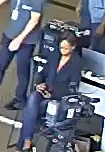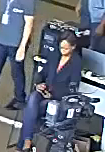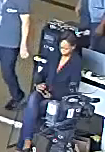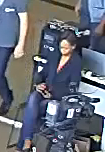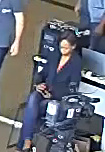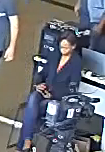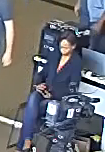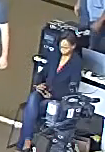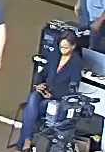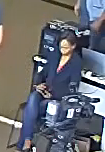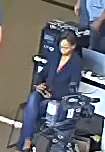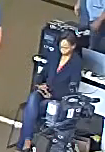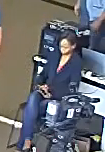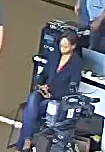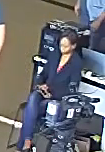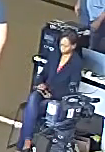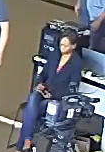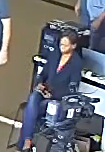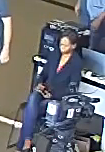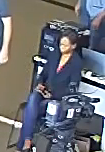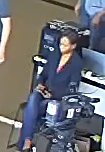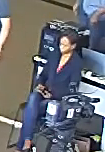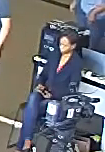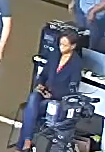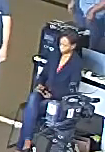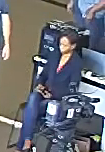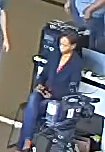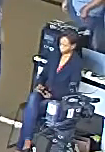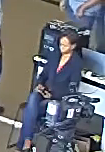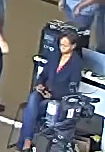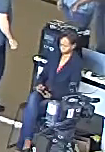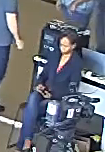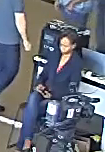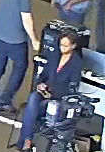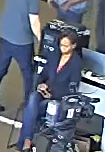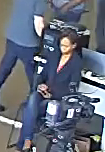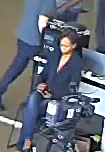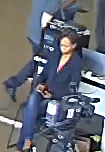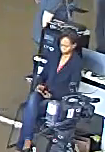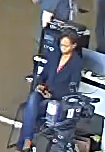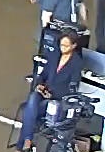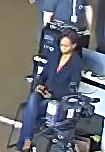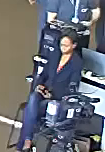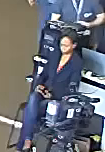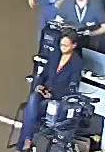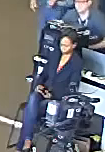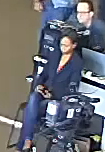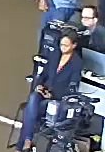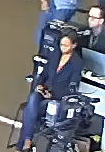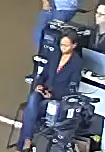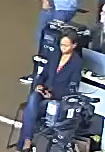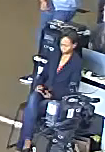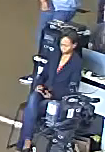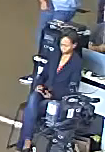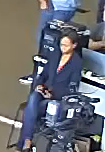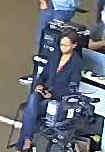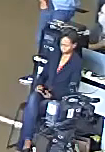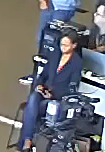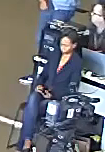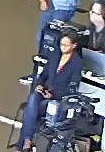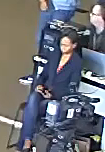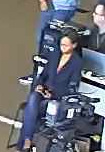participarem honrosamente desta audiência eu vou tentar ser breve espero não